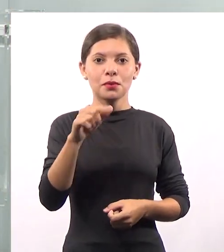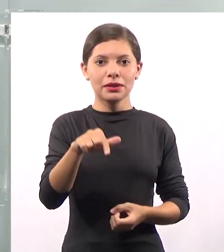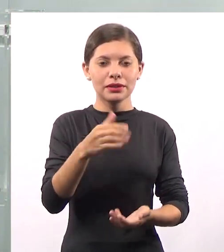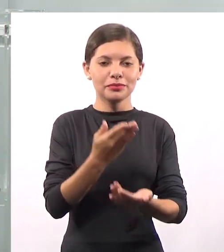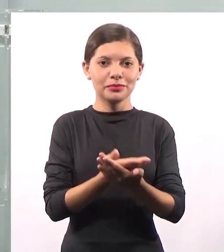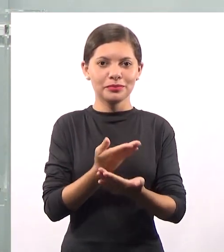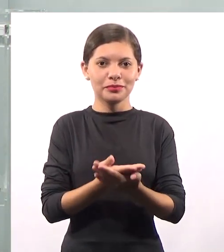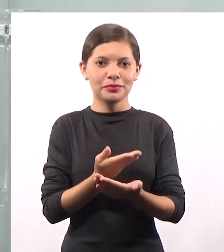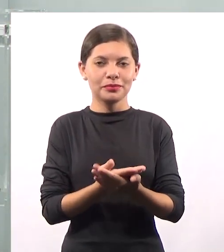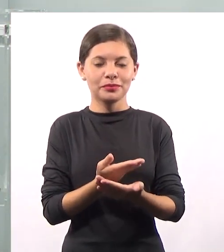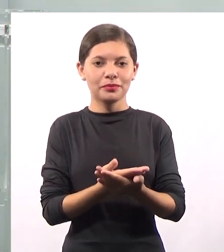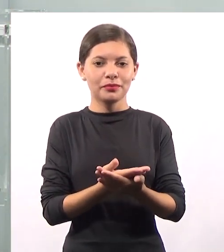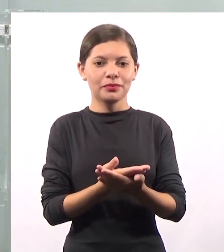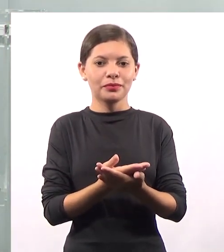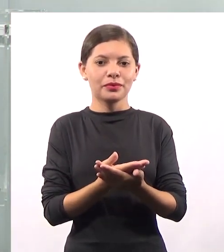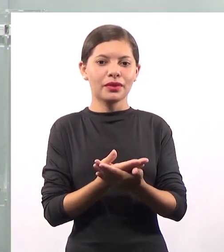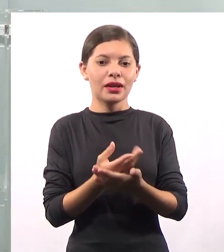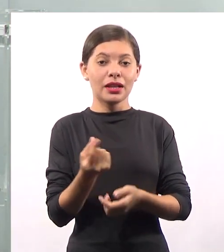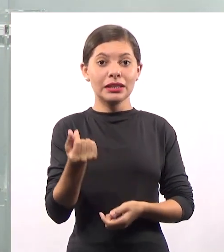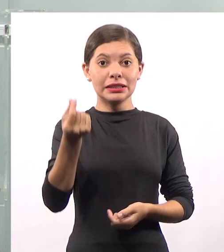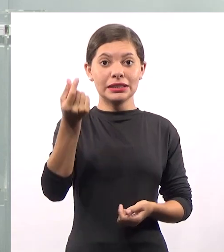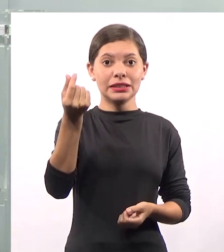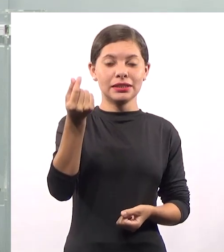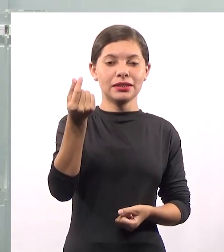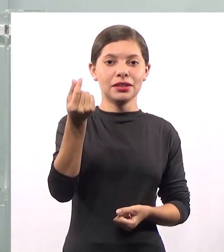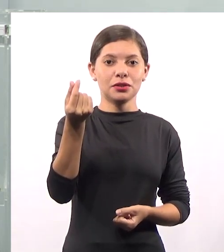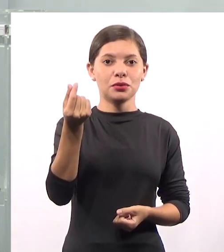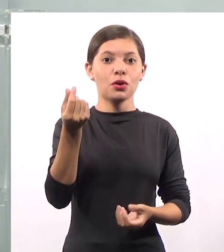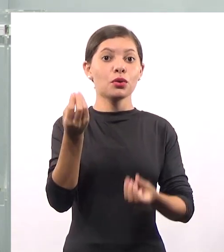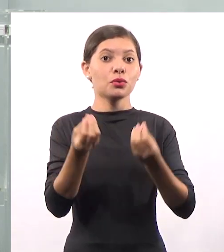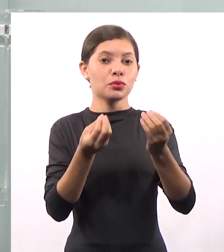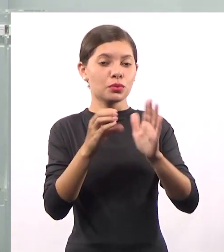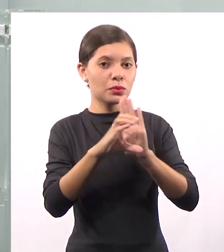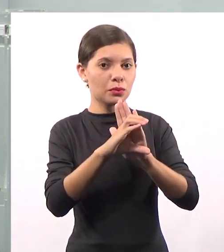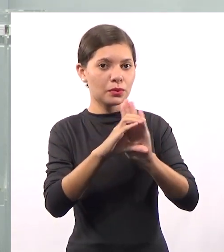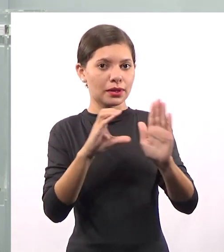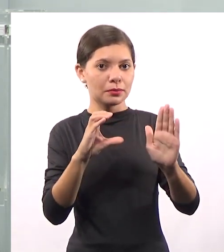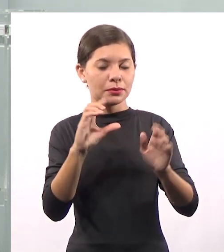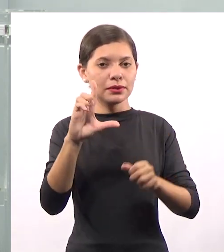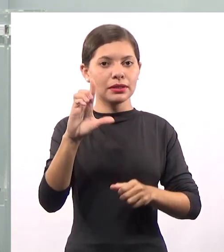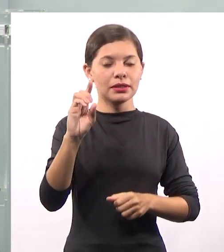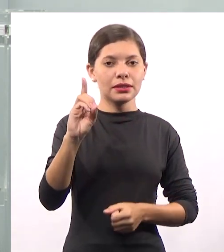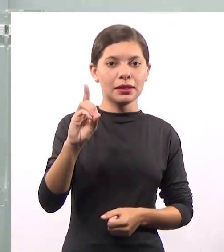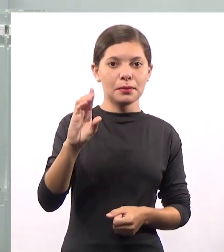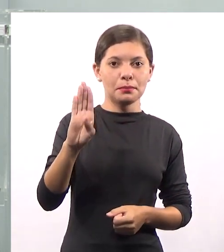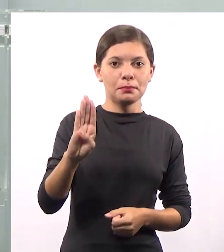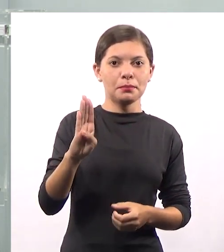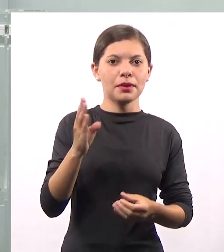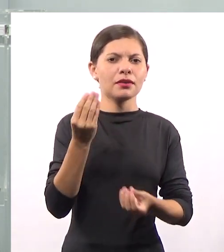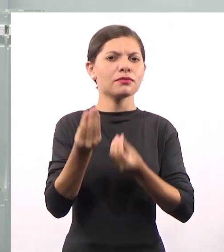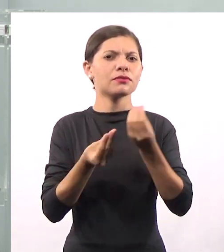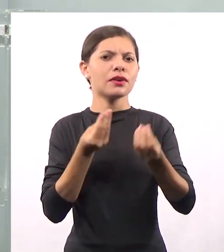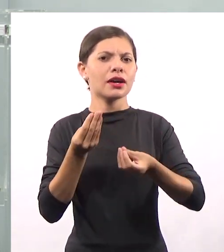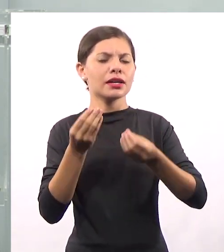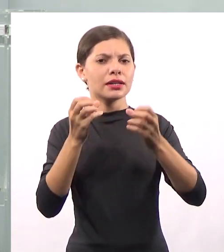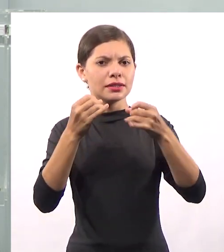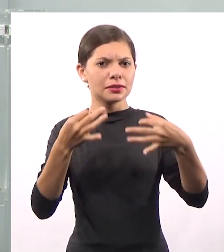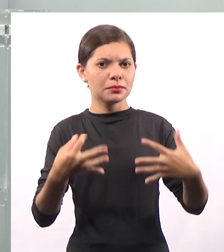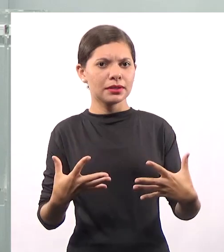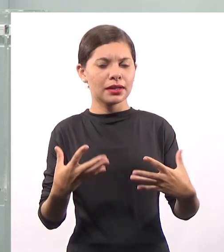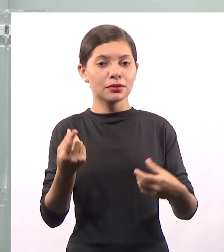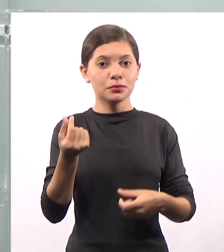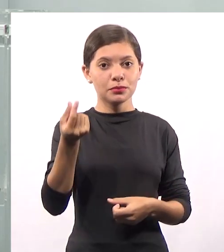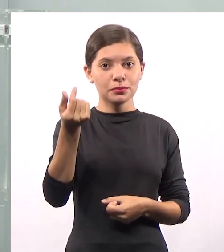Bom, nesse episódio, recursos financeiros, o capítulo da LDB que vai tratar sobre o financiamento